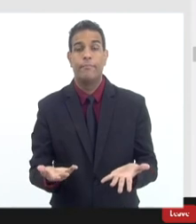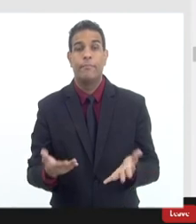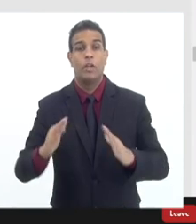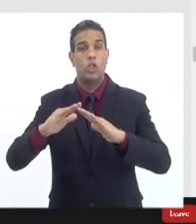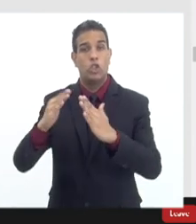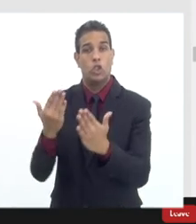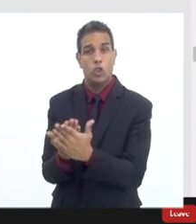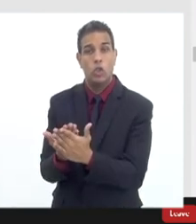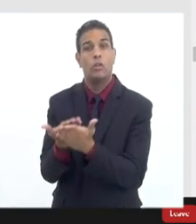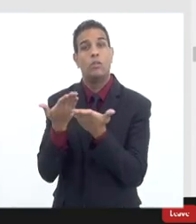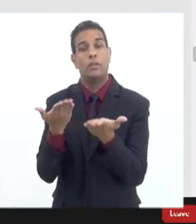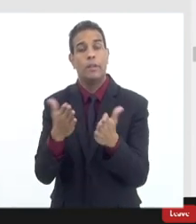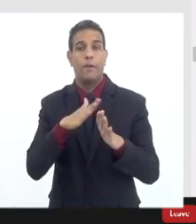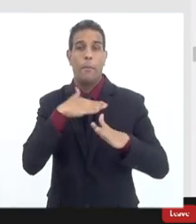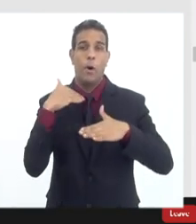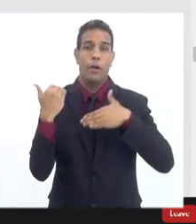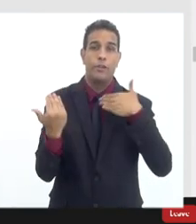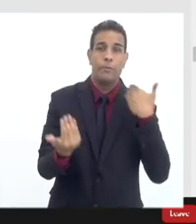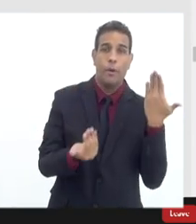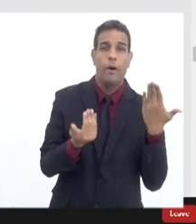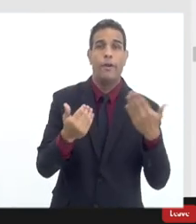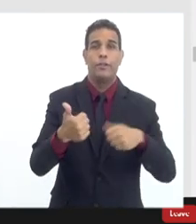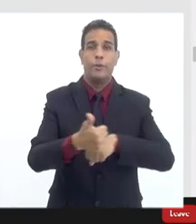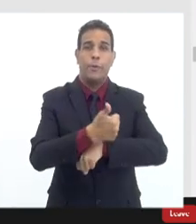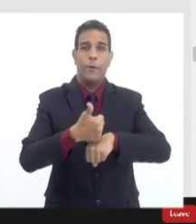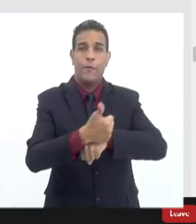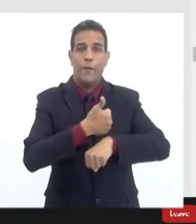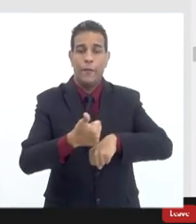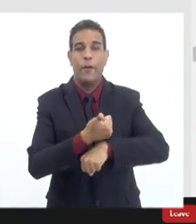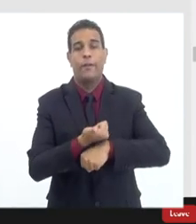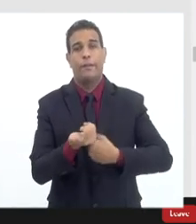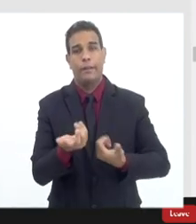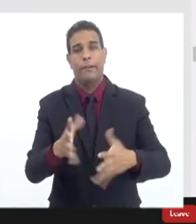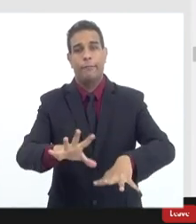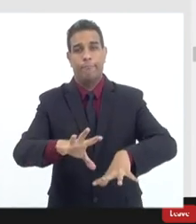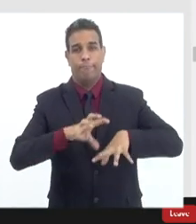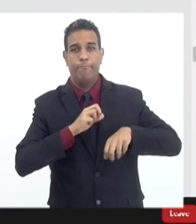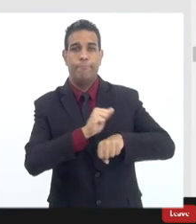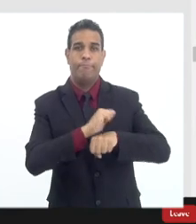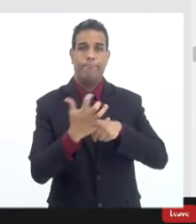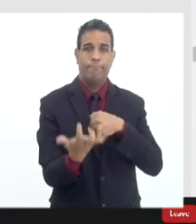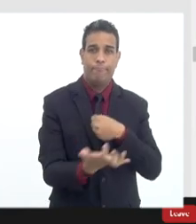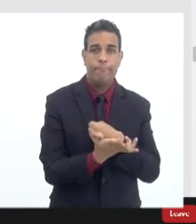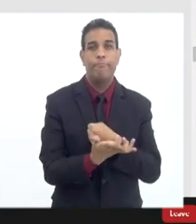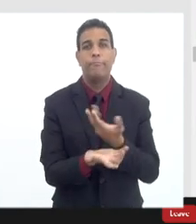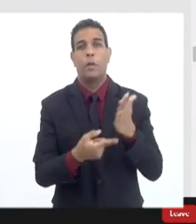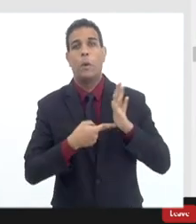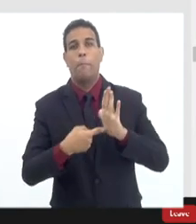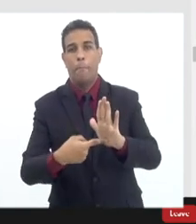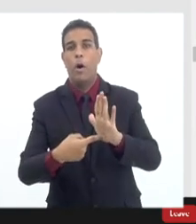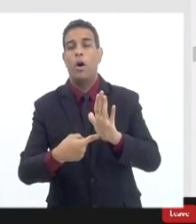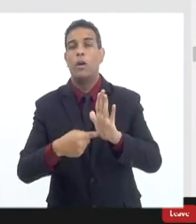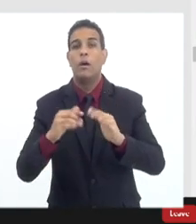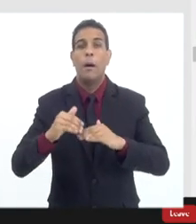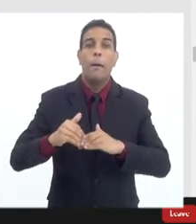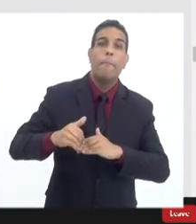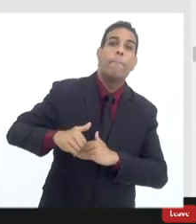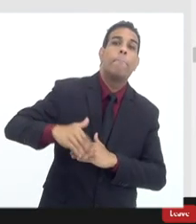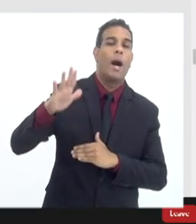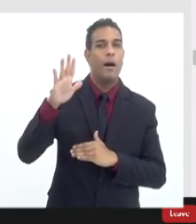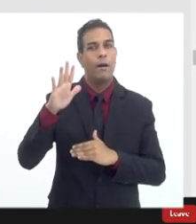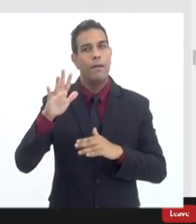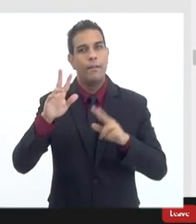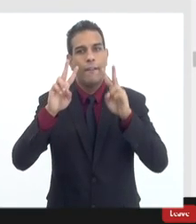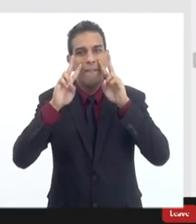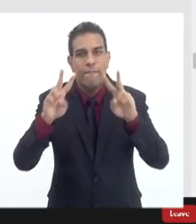teve casos de falecimento, né? Mesmo que esse profissional não estivesse frequentando a escola, mas mostra como o Covid impacta a